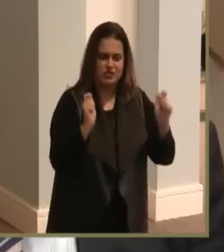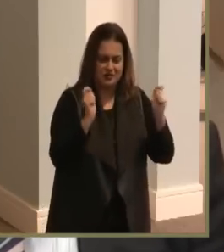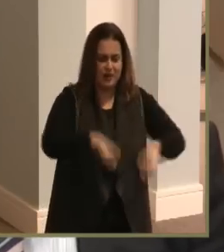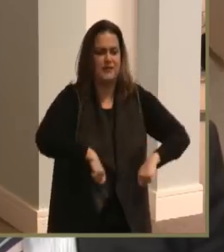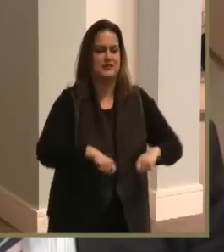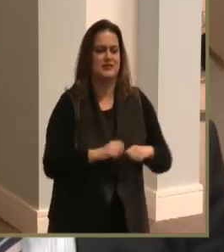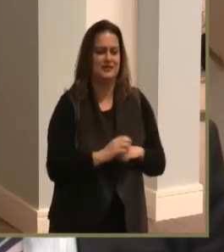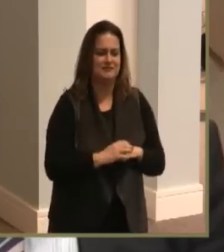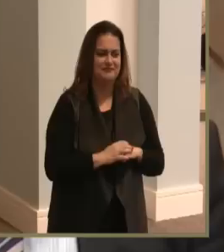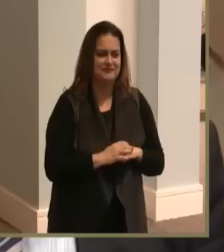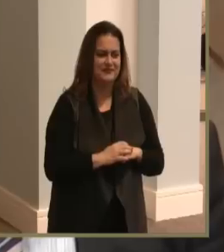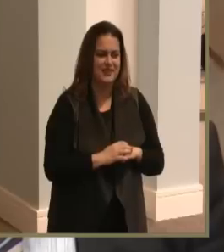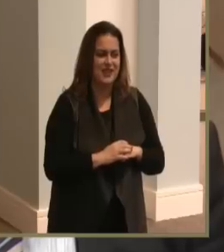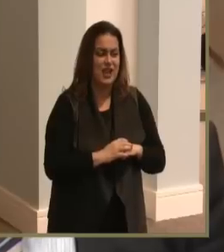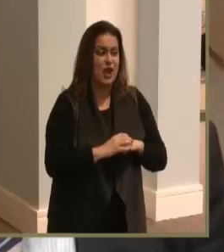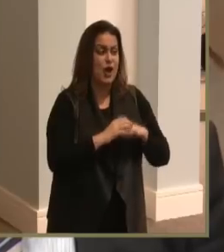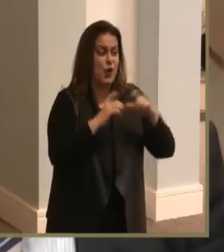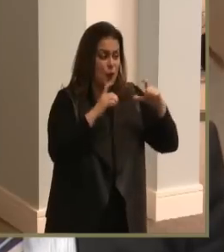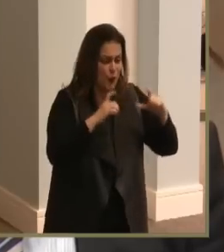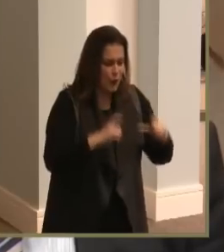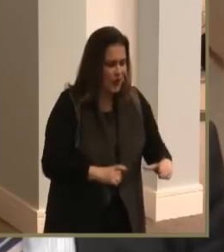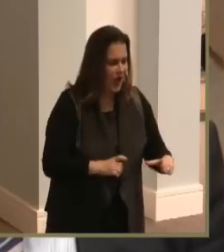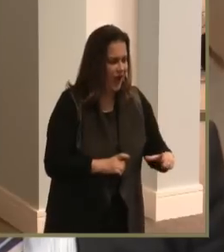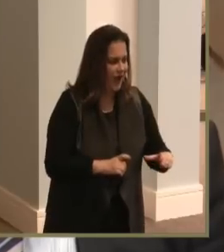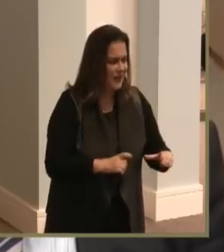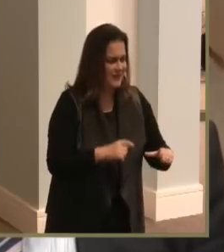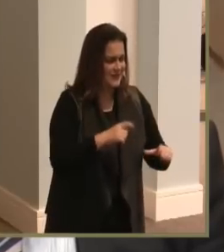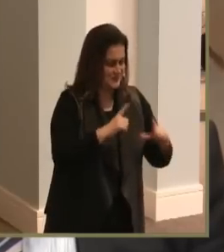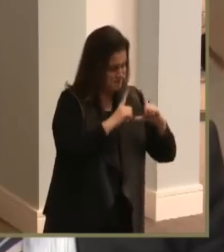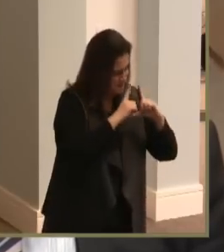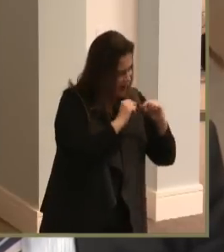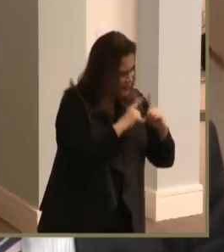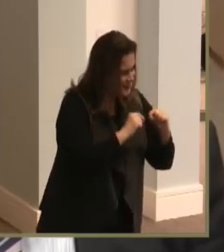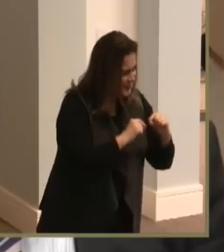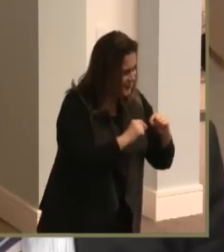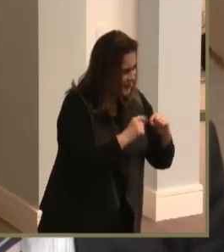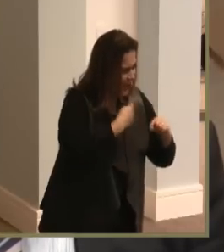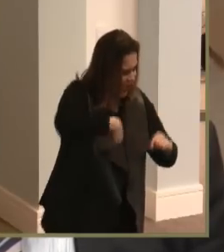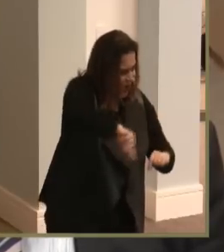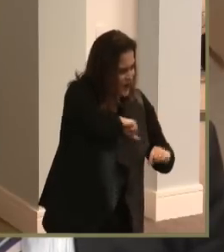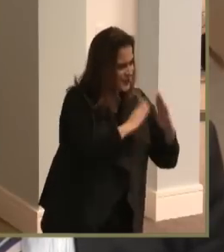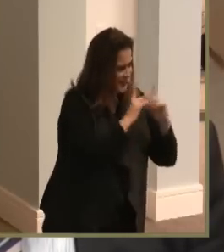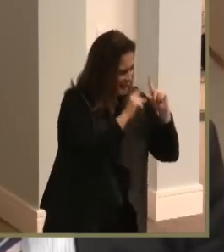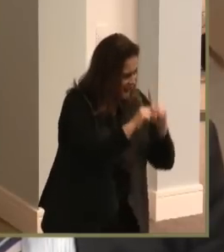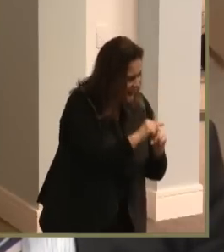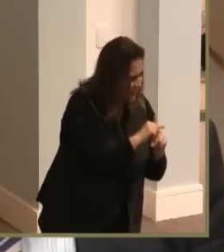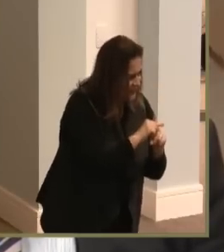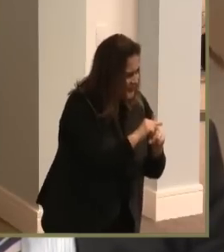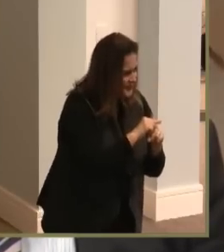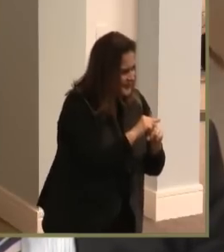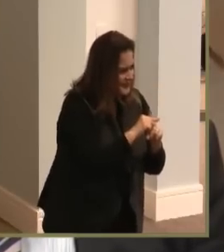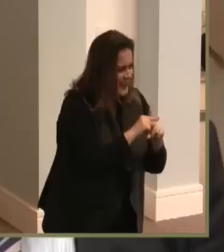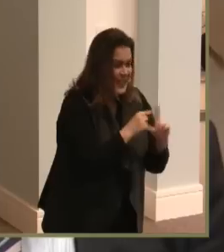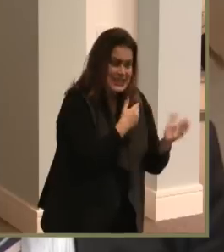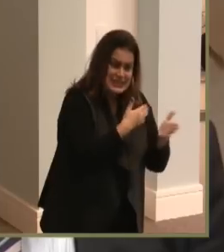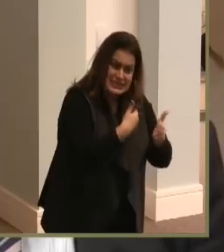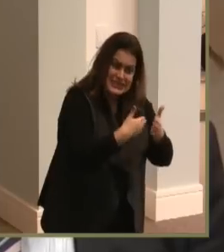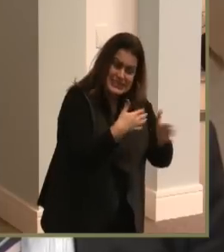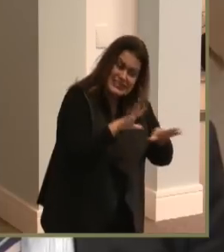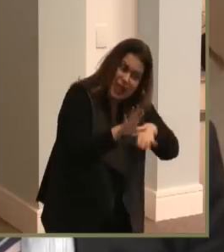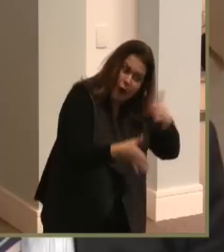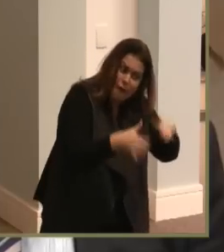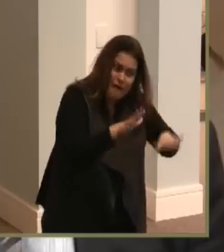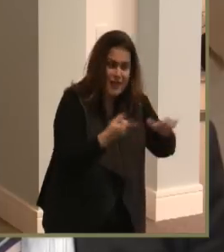igreja, Jerusalém é a nossa capital federal, é o lugar do nosso preparo, talvez do nascimento de muitos de nós, que aqui cresceram,